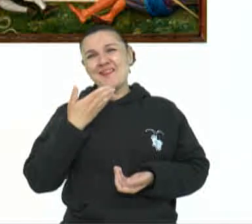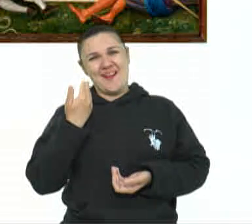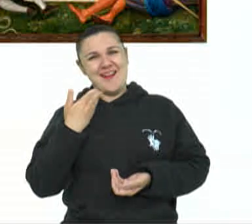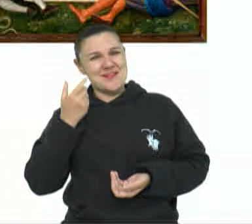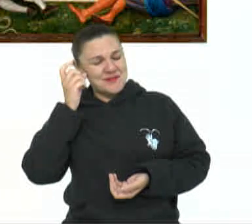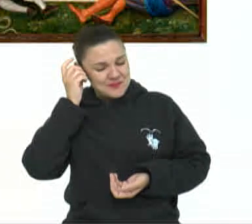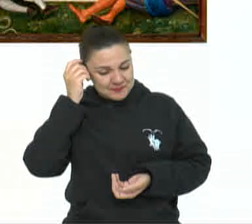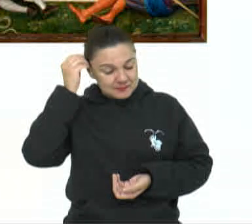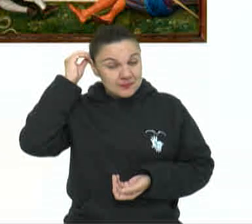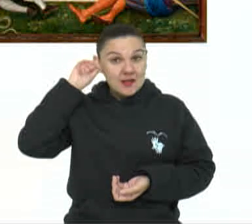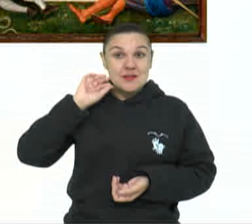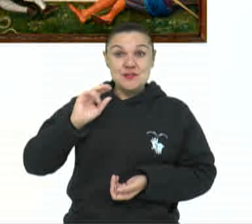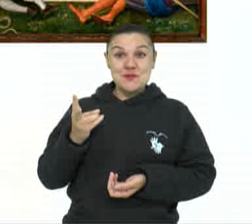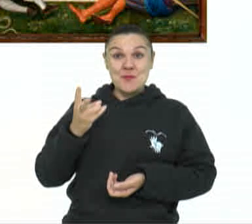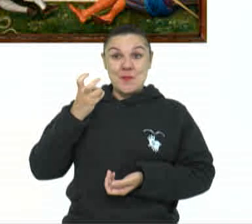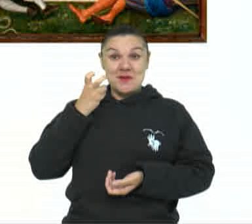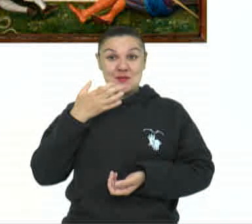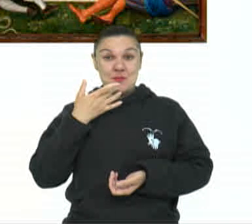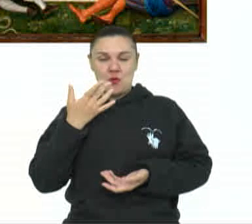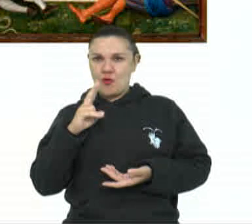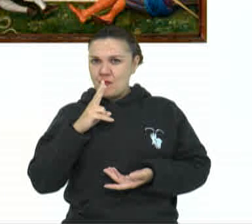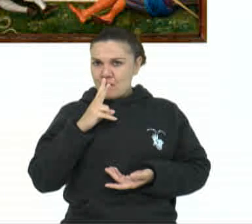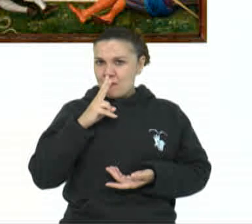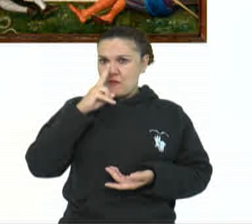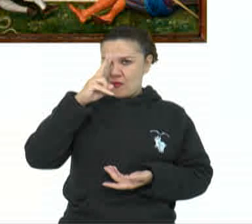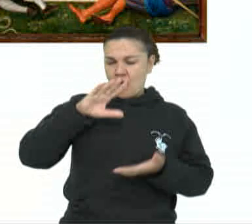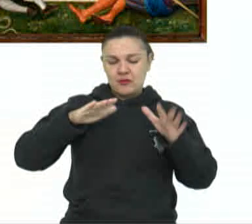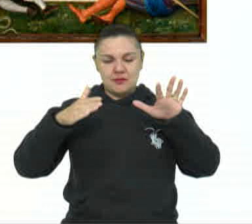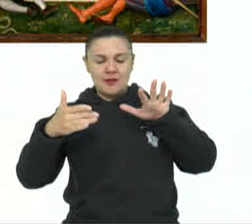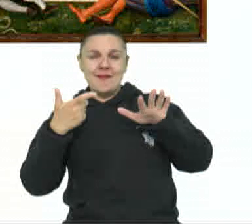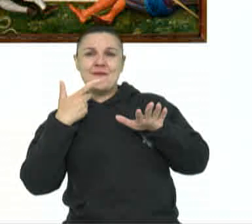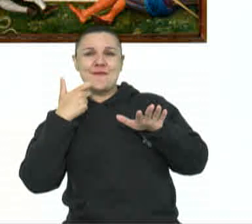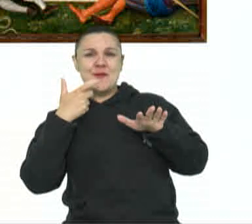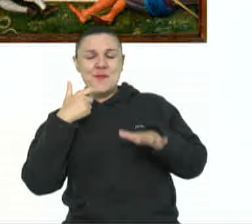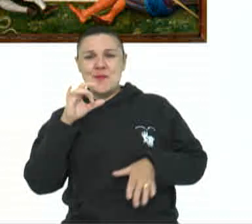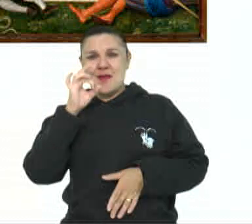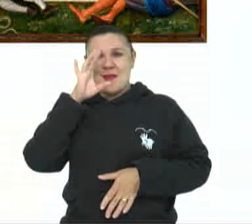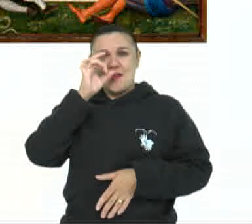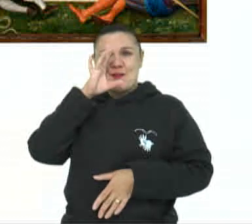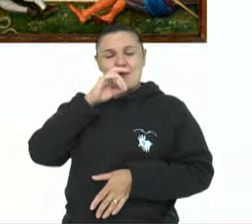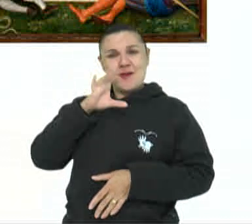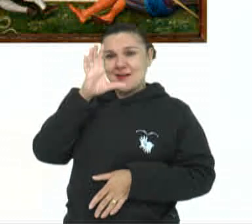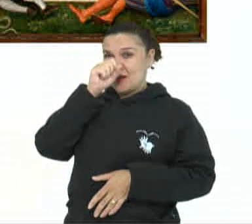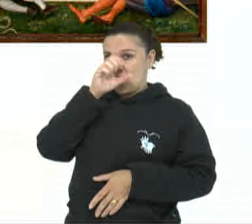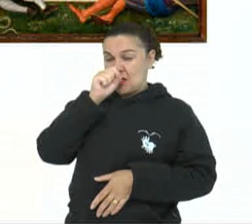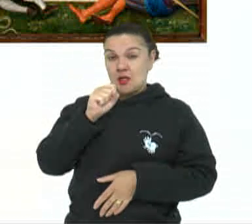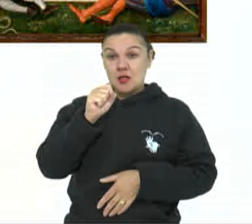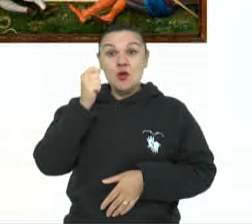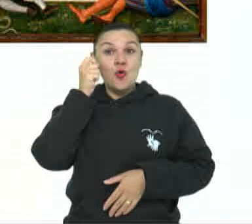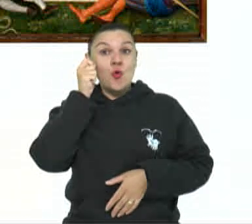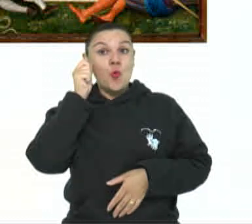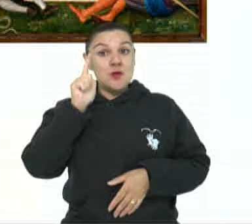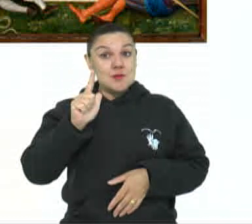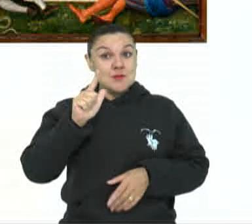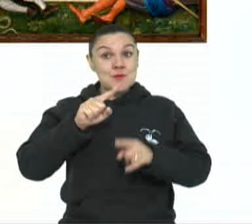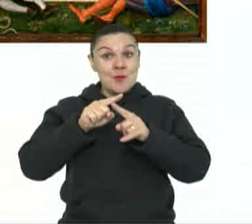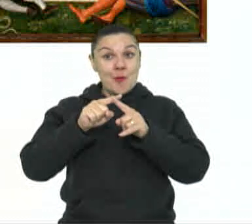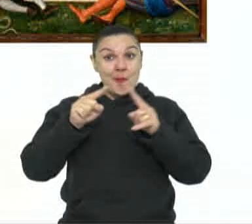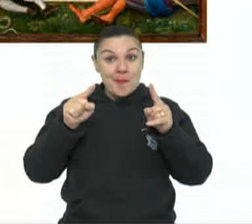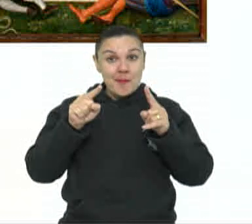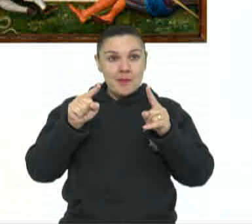né? Nós conseguimos ver ali cores fortes, variando entre o vermelho, o verde, o laranja, o azul, mas todas